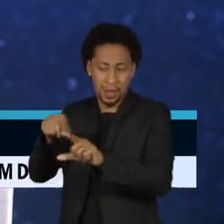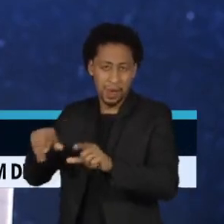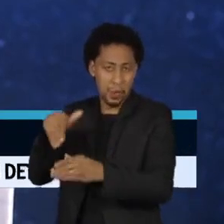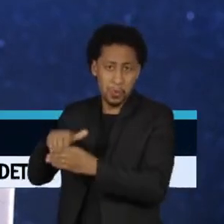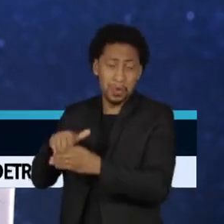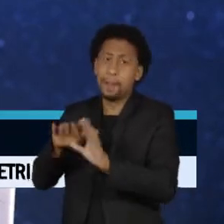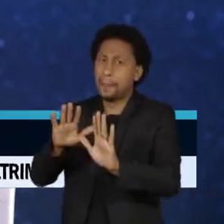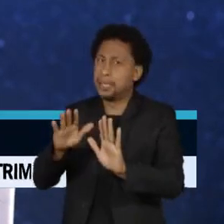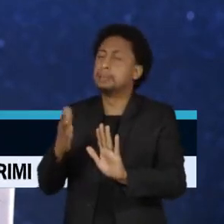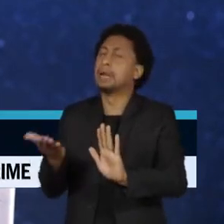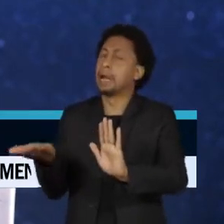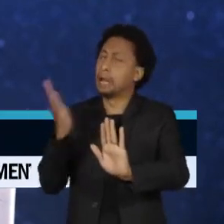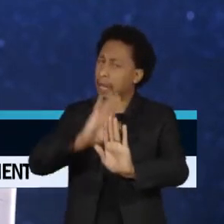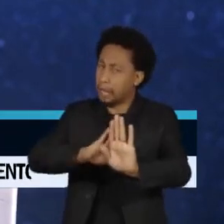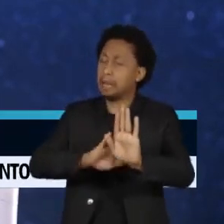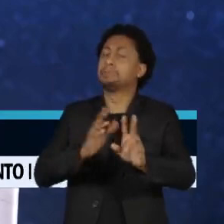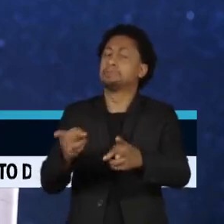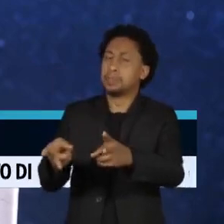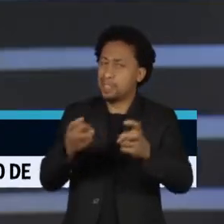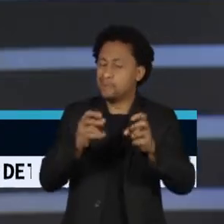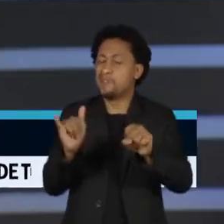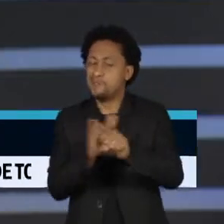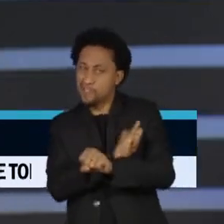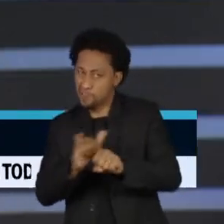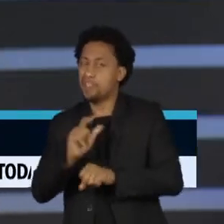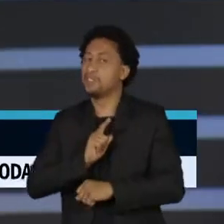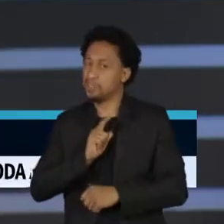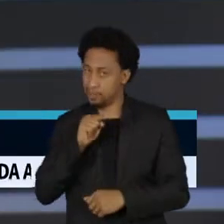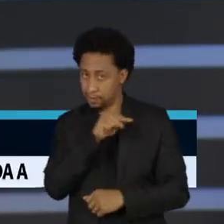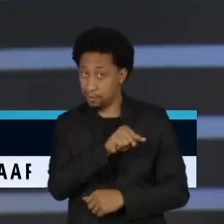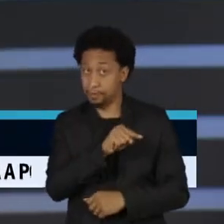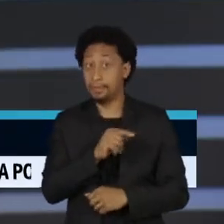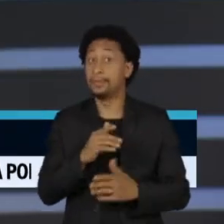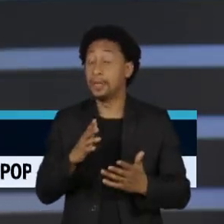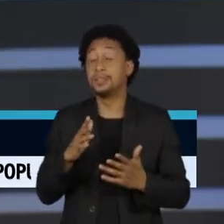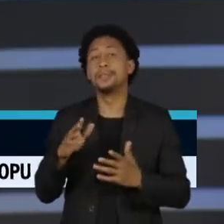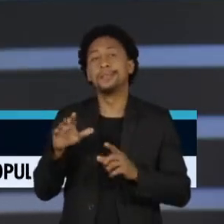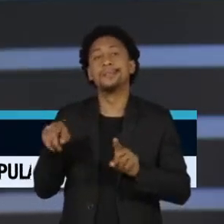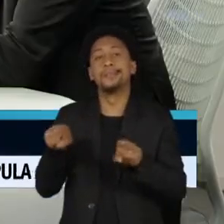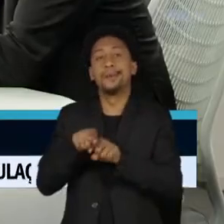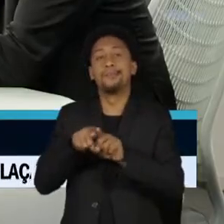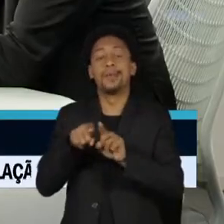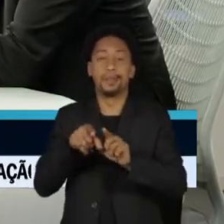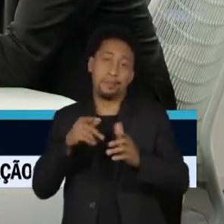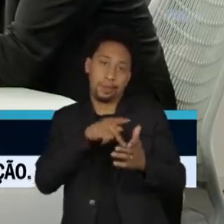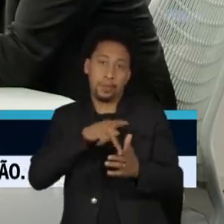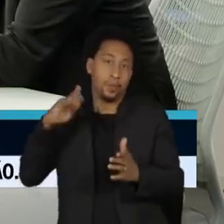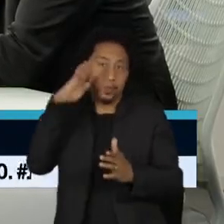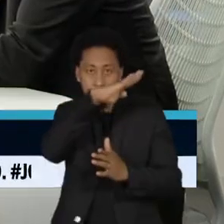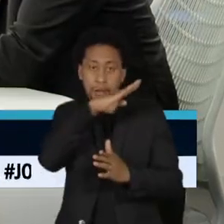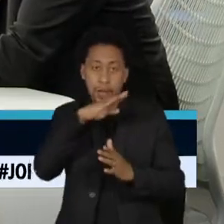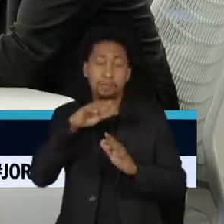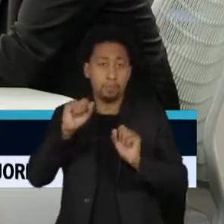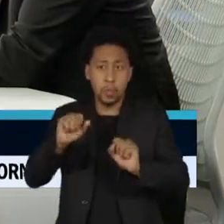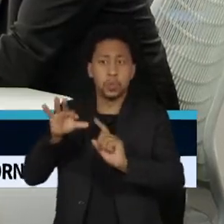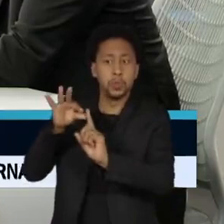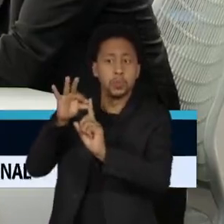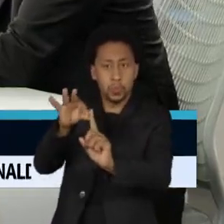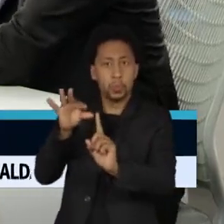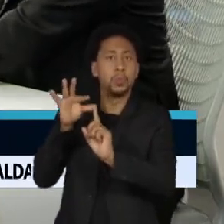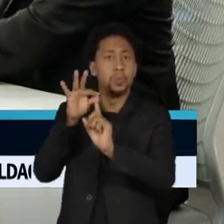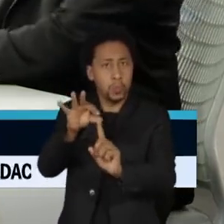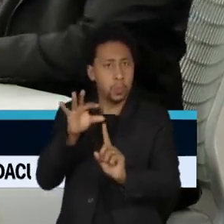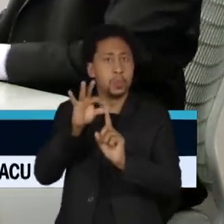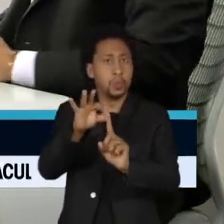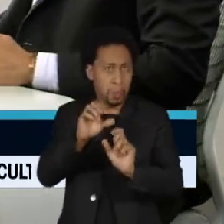reclusão e aí o governo possui legitimidade para indicar o cargo certo é o que define a constituição até então